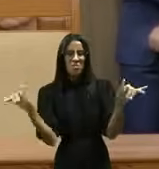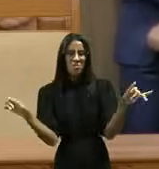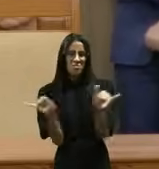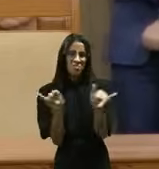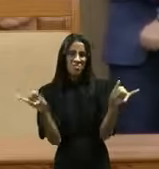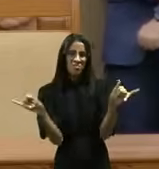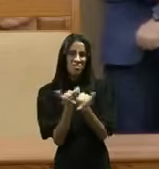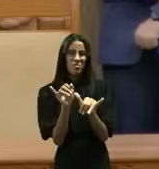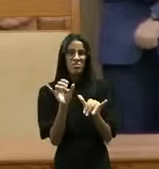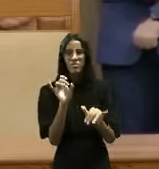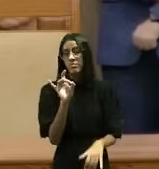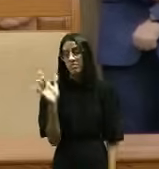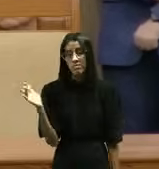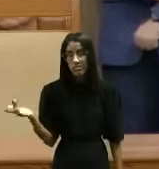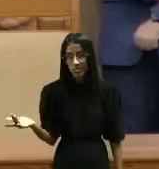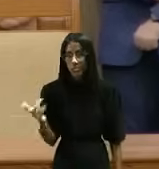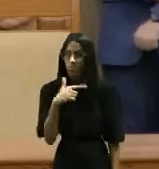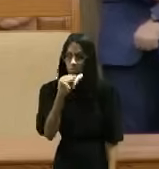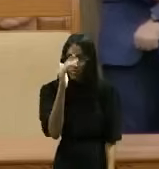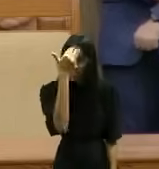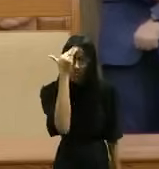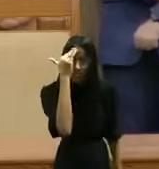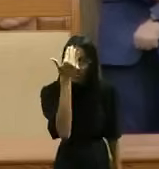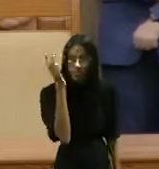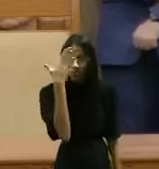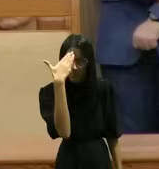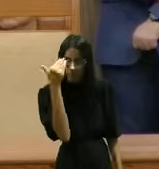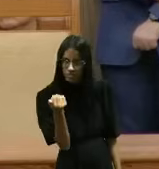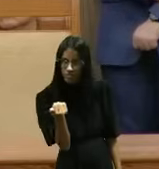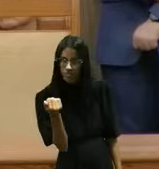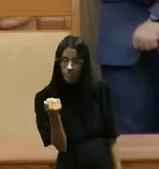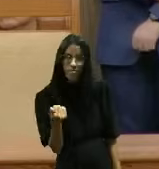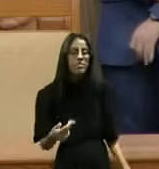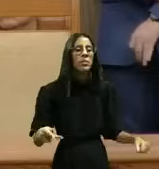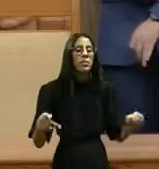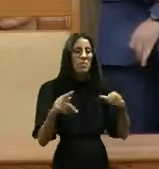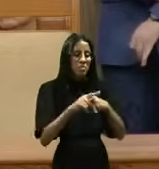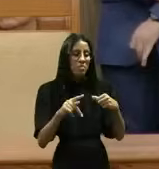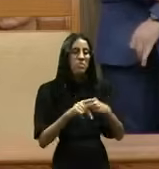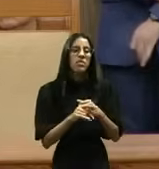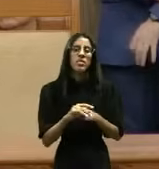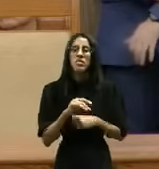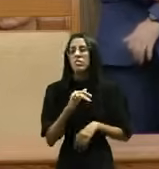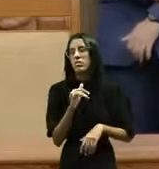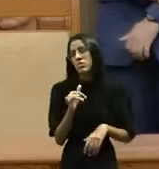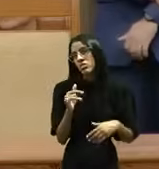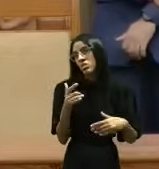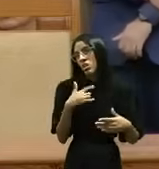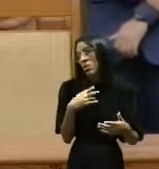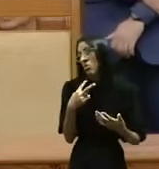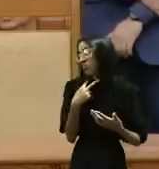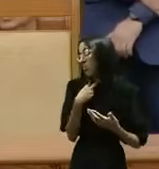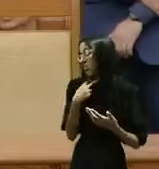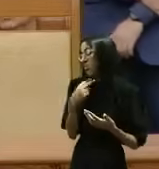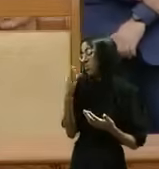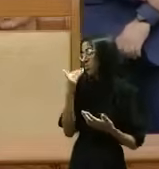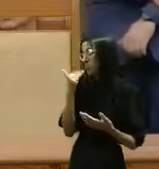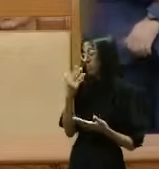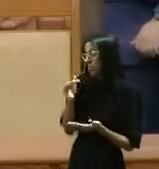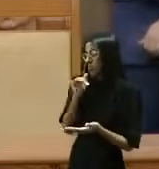sabam dessa o Pedro também disse eu não vou porque eu não como coisa